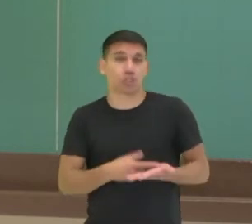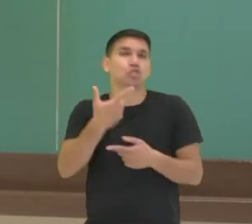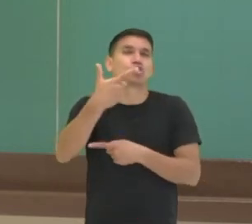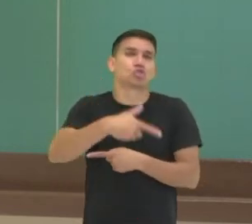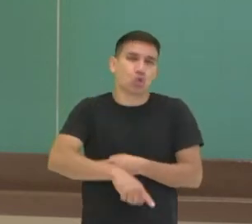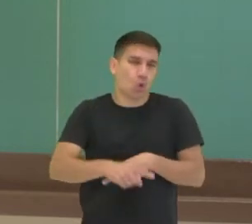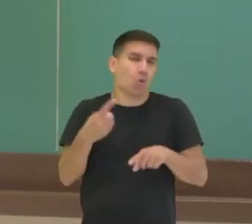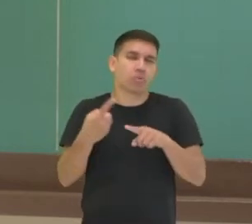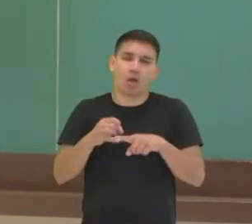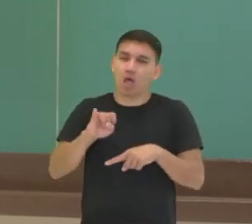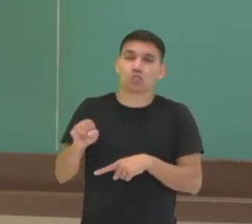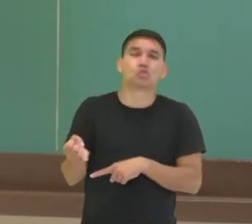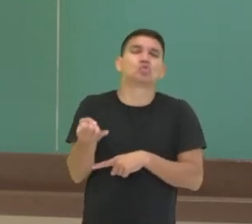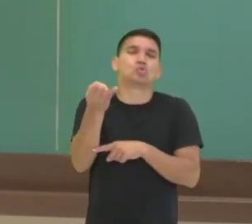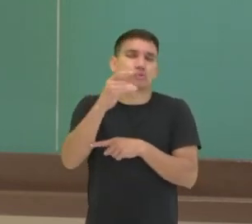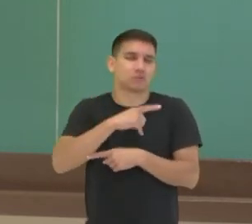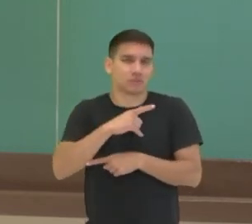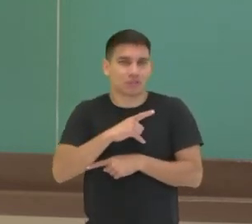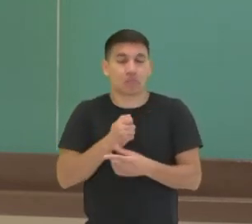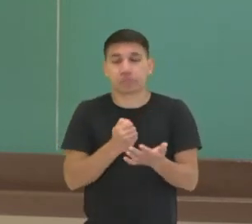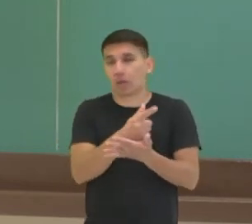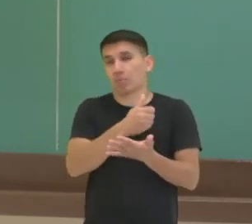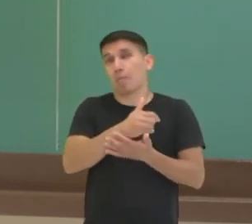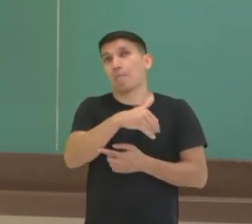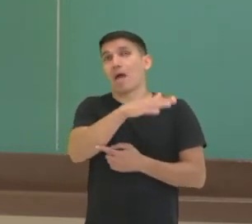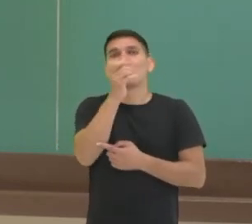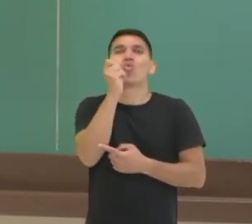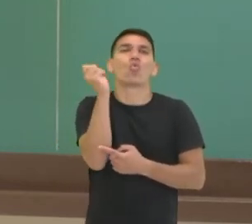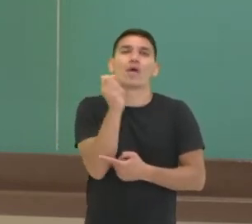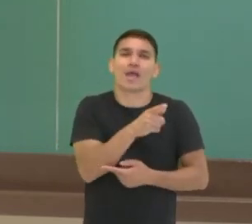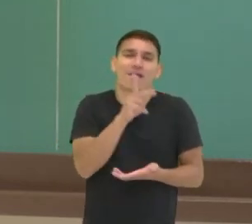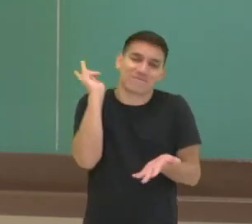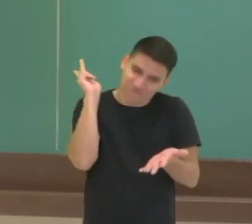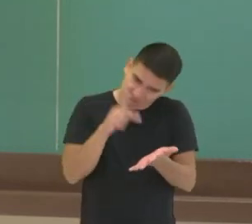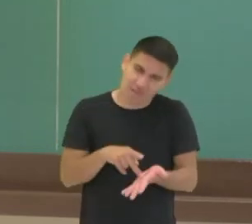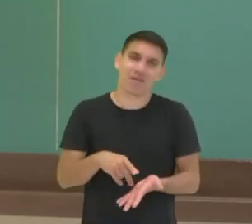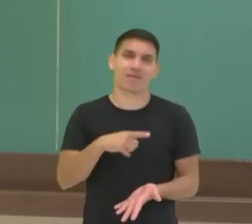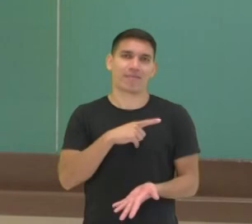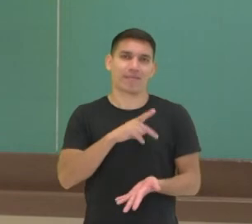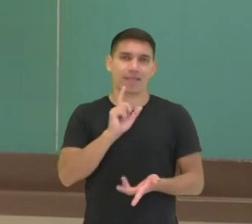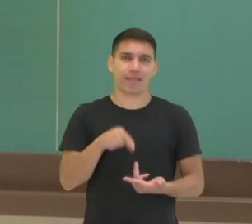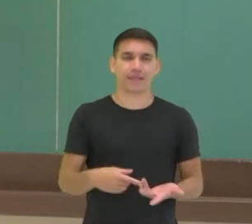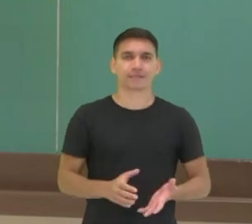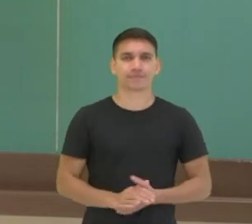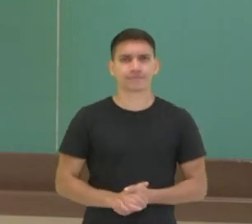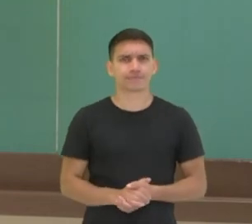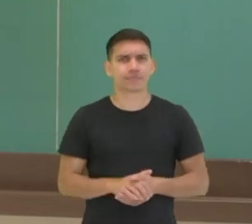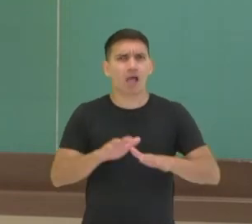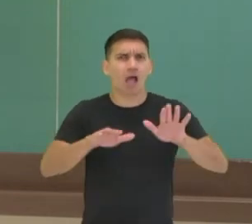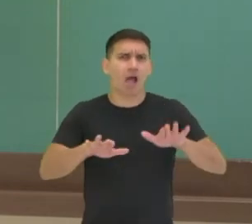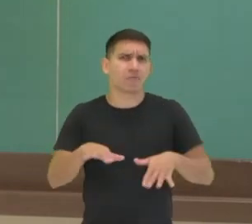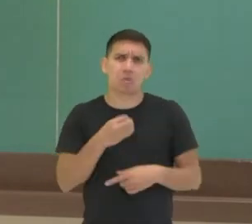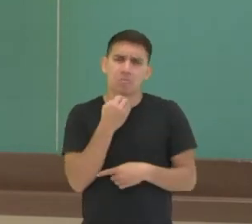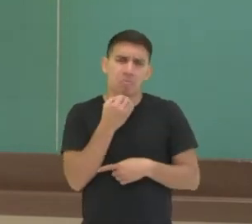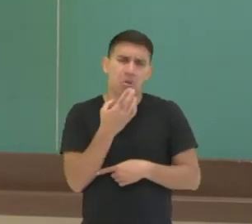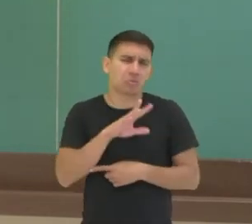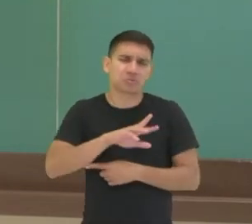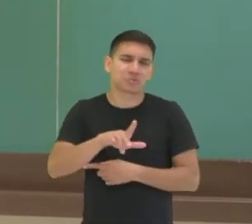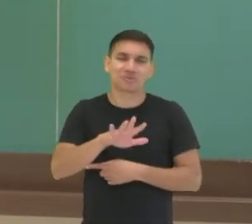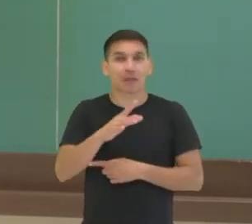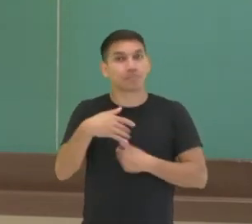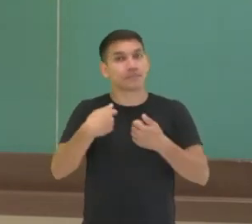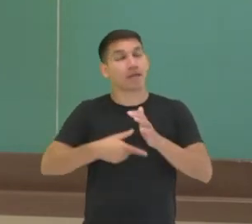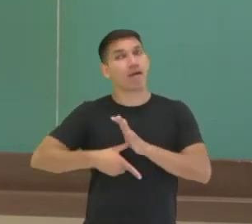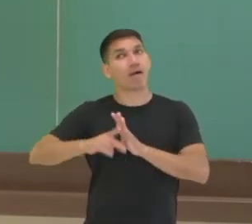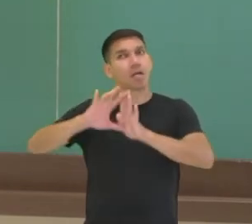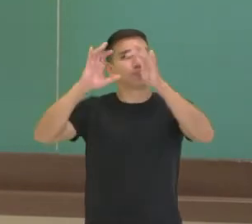juros e tudo mais e acaba gastando e pagando muito mais do que o produto de fato vale. Então, às vezes não vale a pena, tem que pensar bem